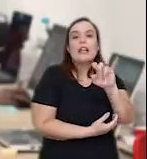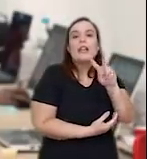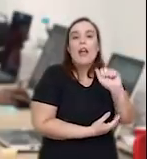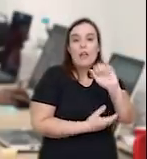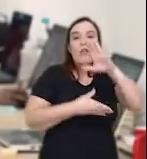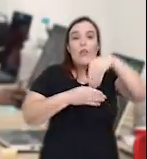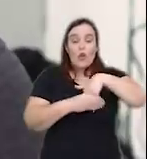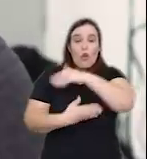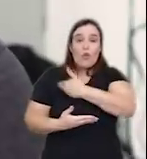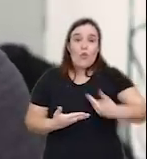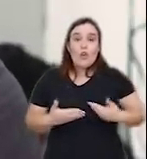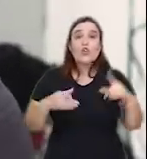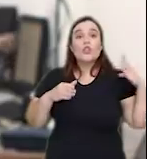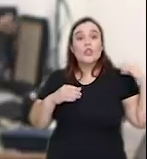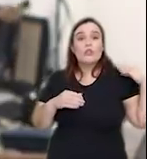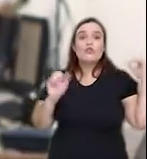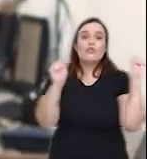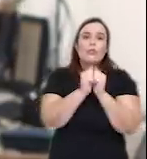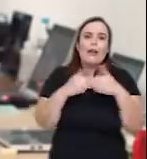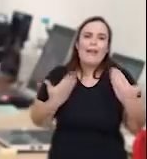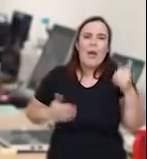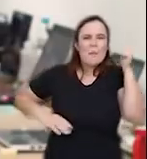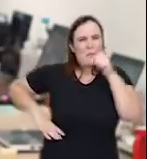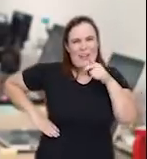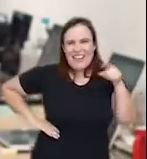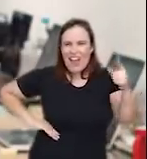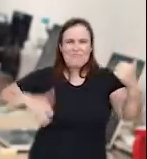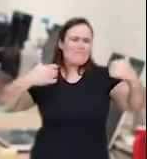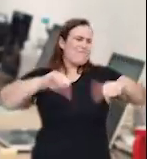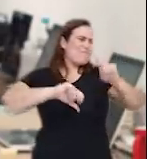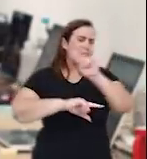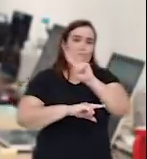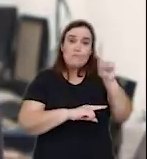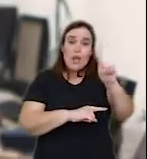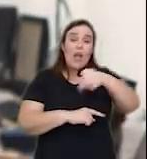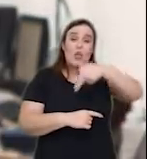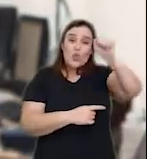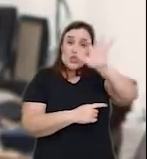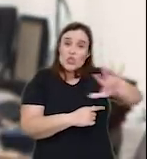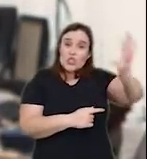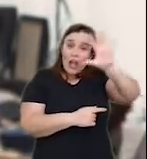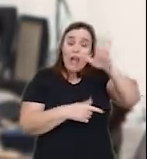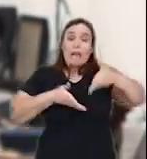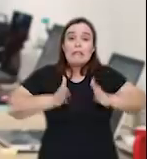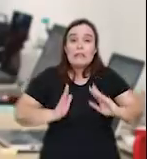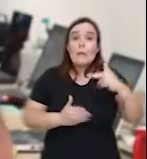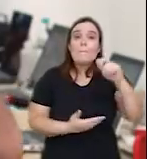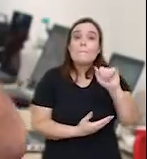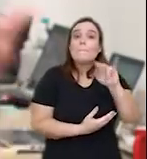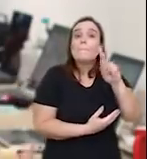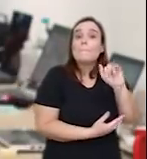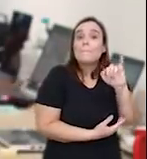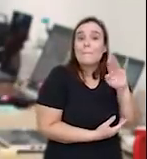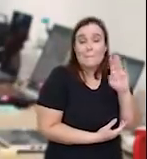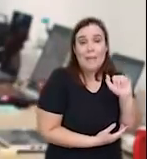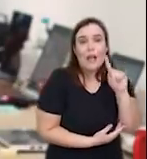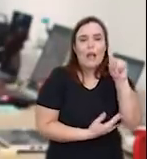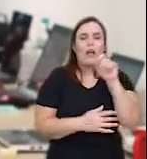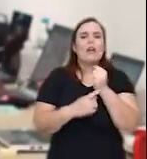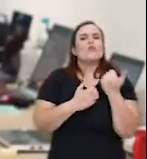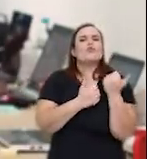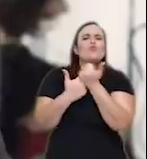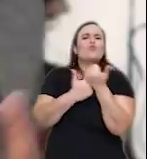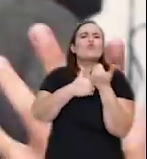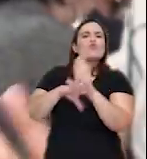a Governador e eram Dina azarão a gente mulher nordestina paraibana assistente social que tava nas